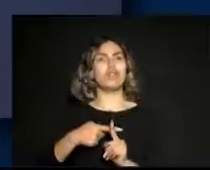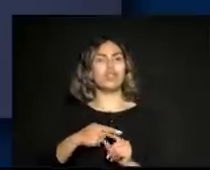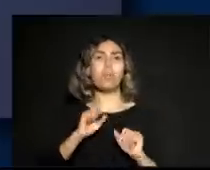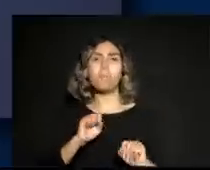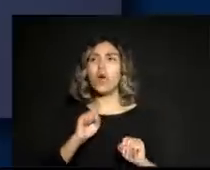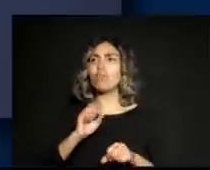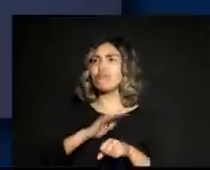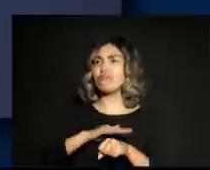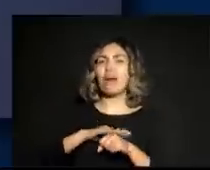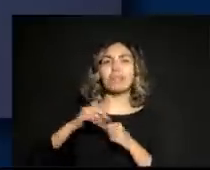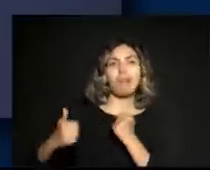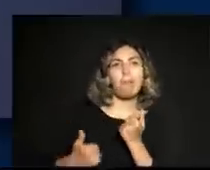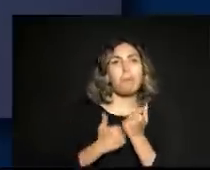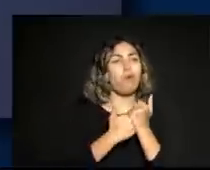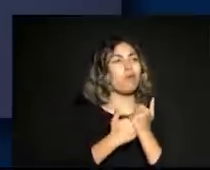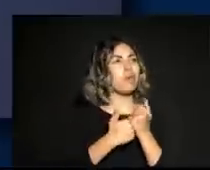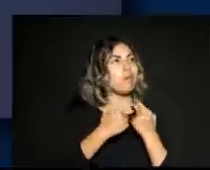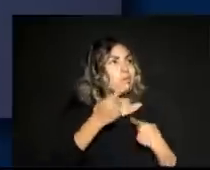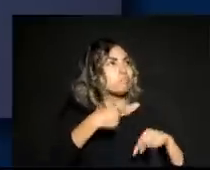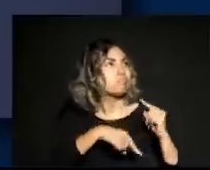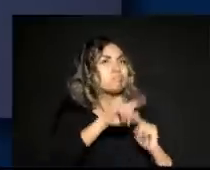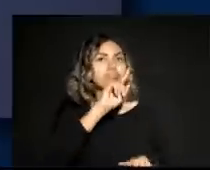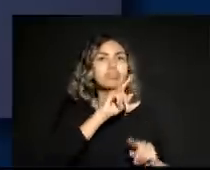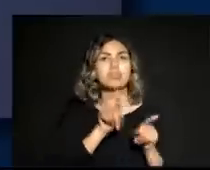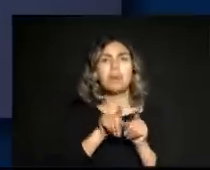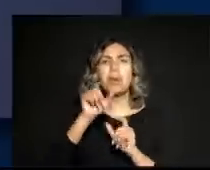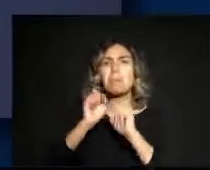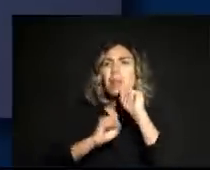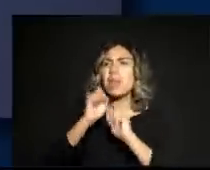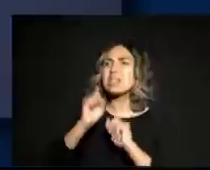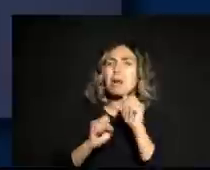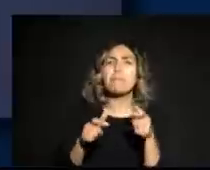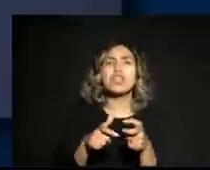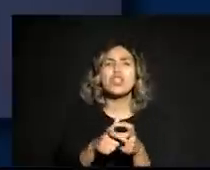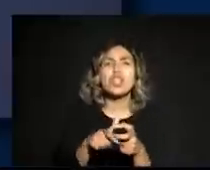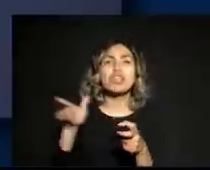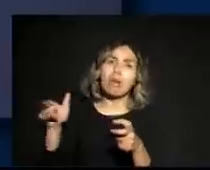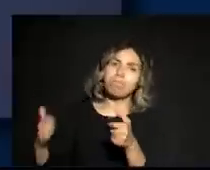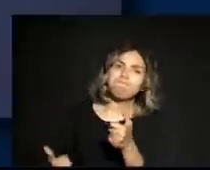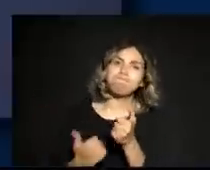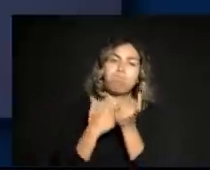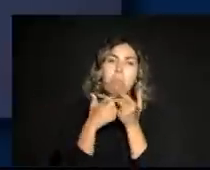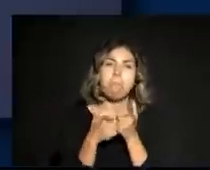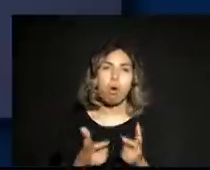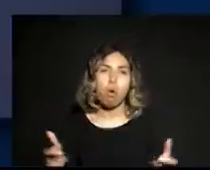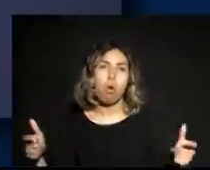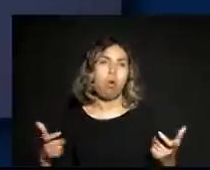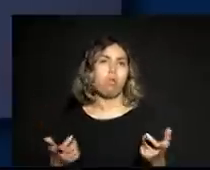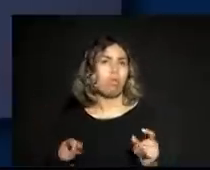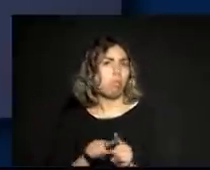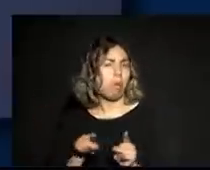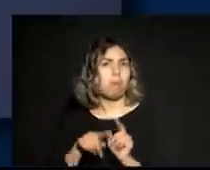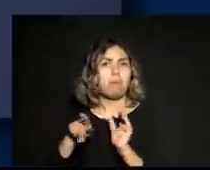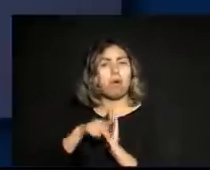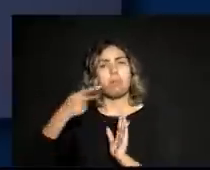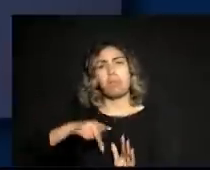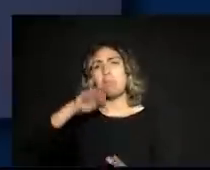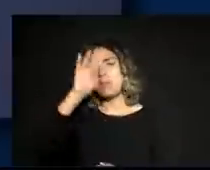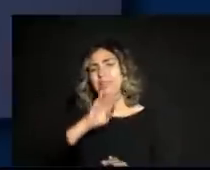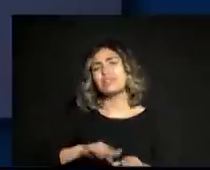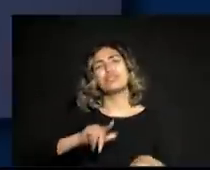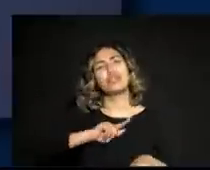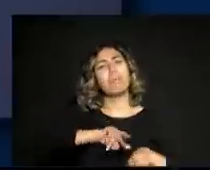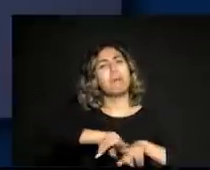inovação na pequena e média empresa talvez como eximbank não é como um grande agente de vente Aqui aperta no Brasil